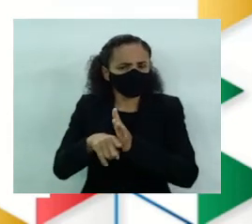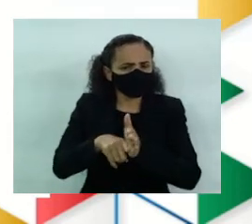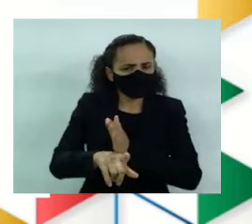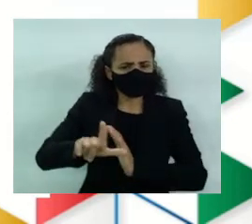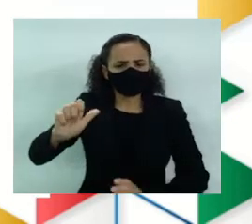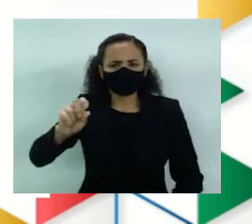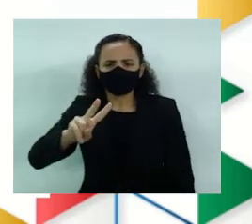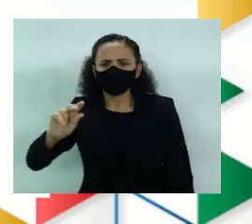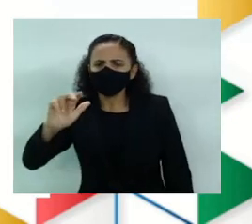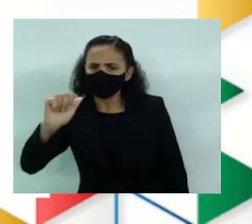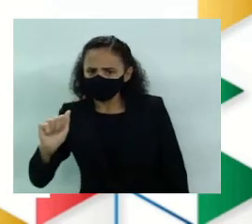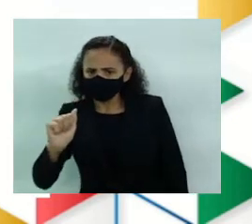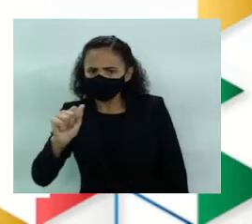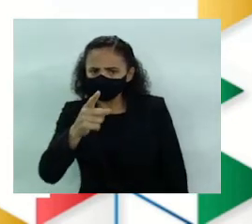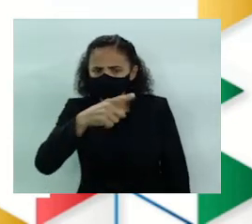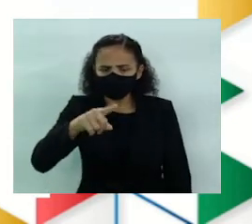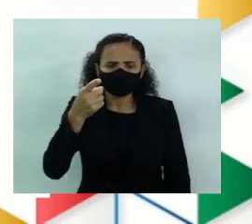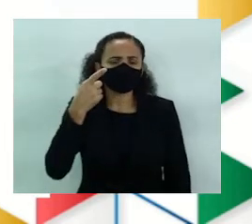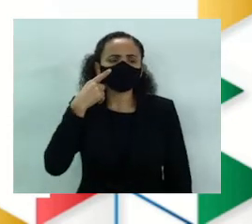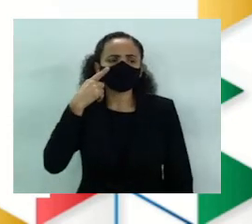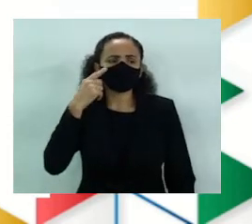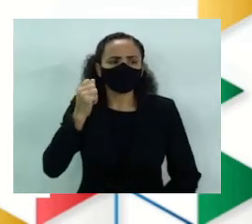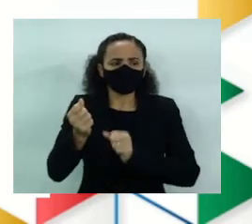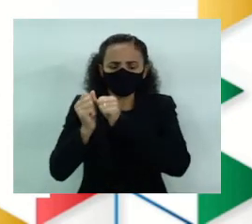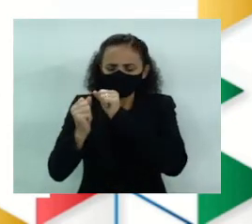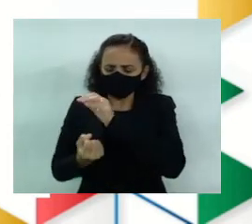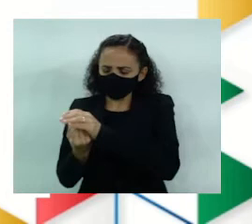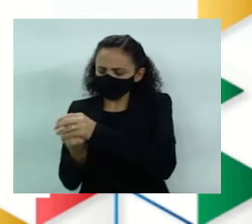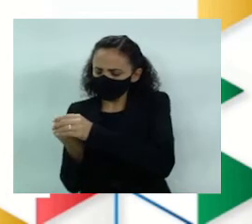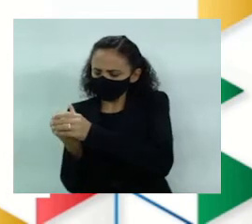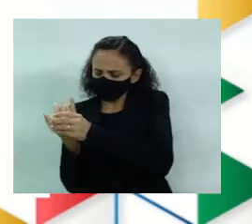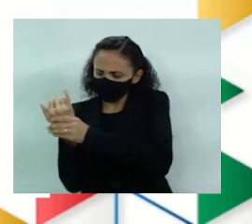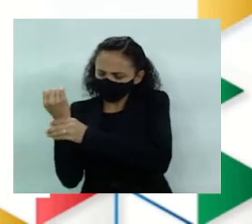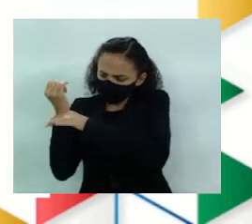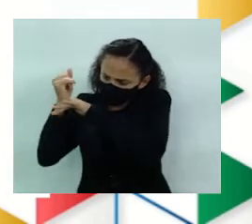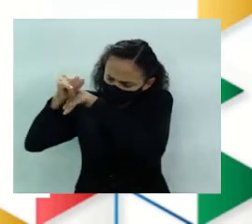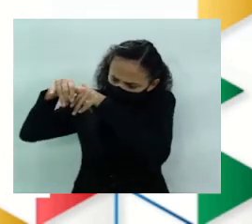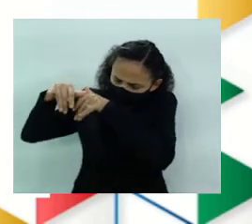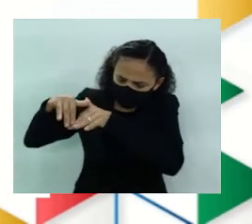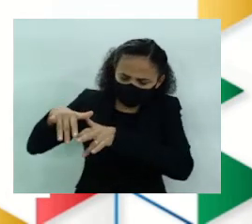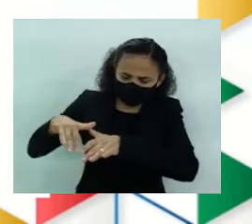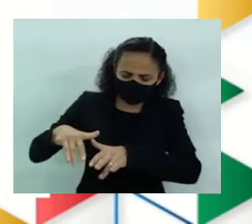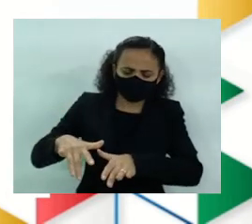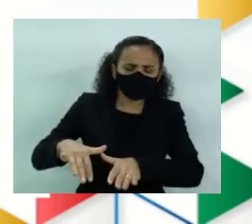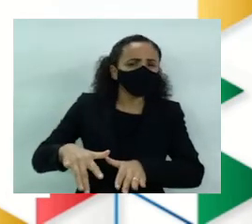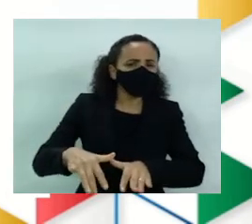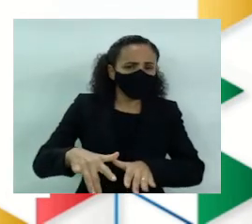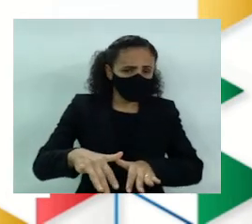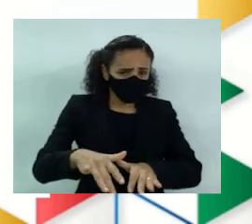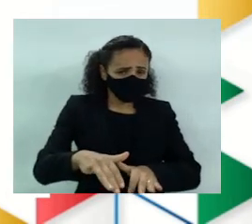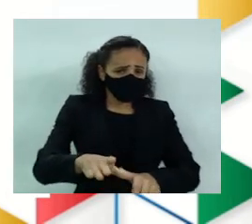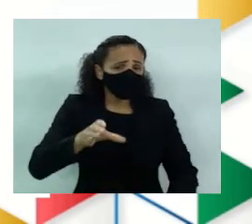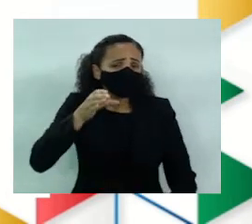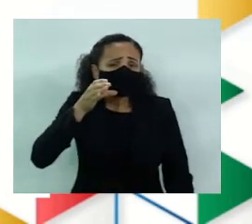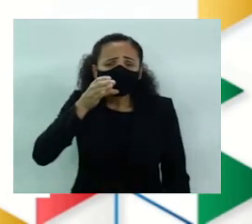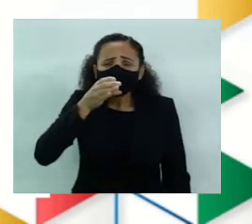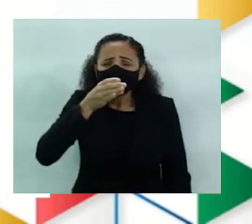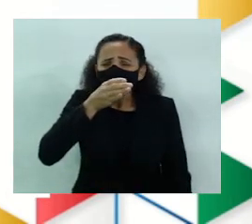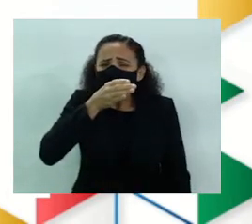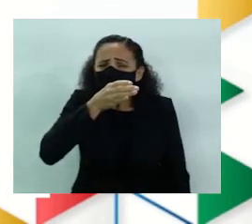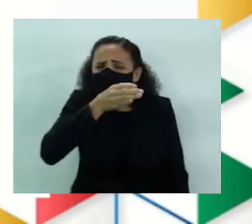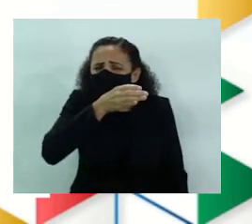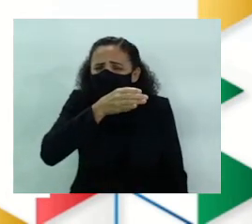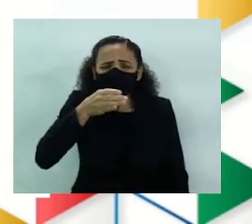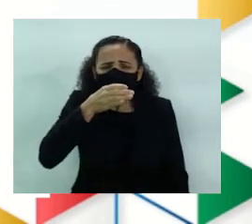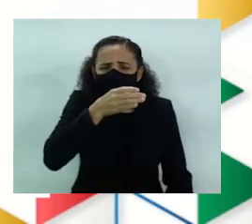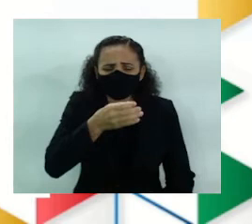vulcões são ejetadas através das erupções vulcânicas, né? Então, acontecem quando os vulcões